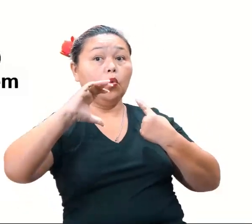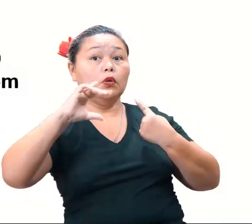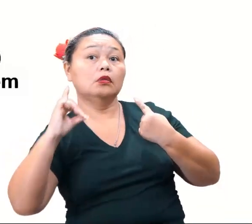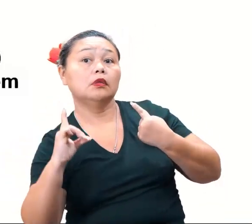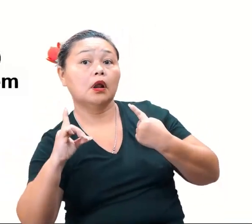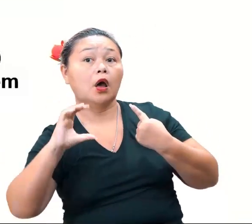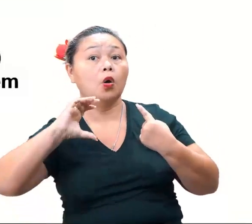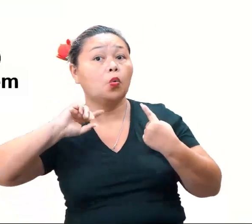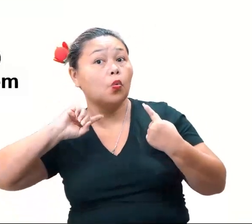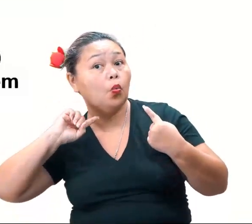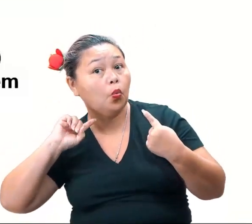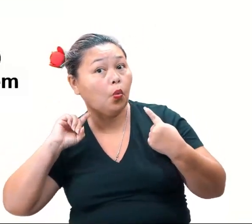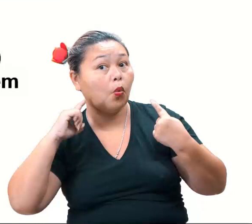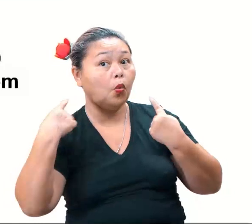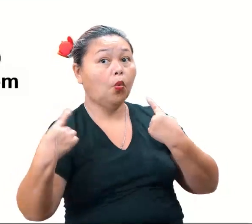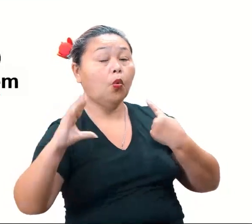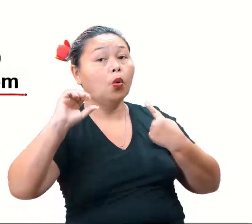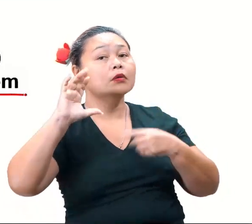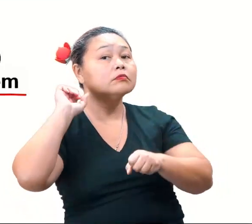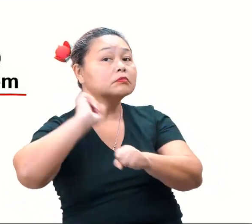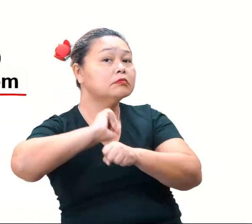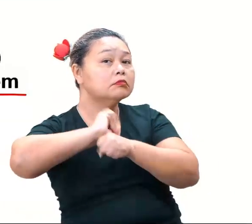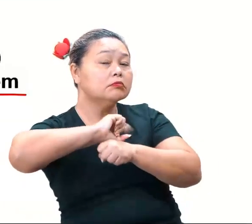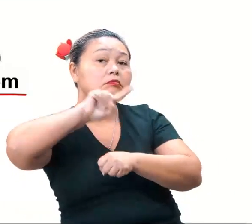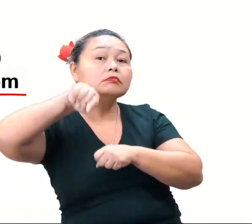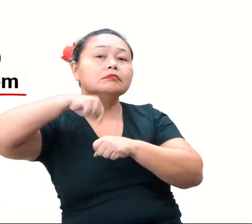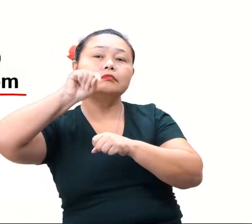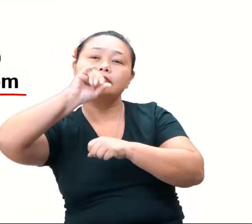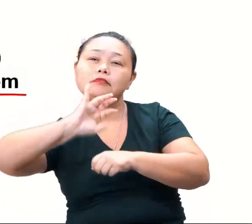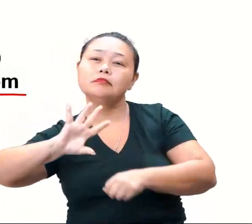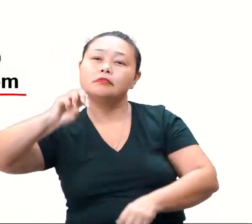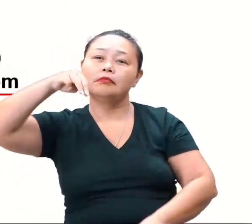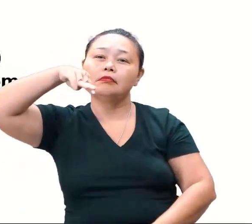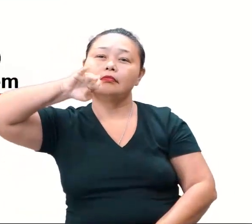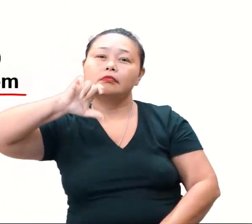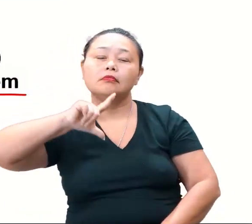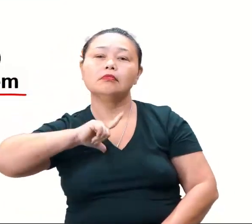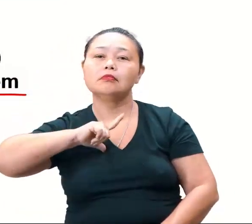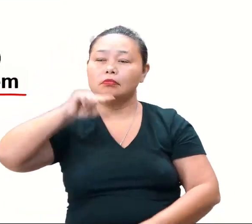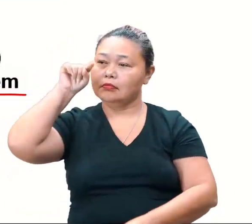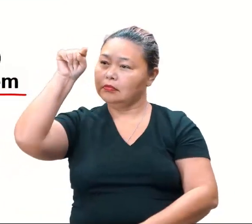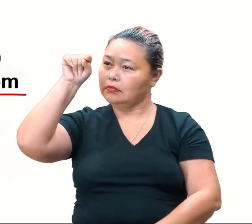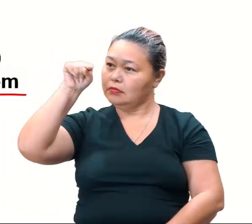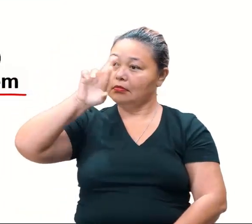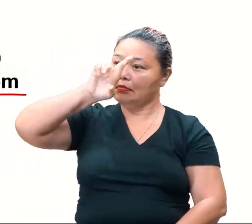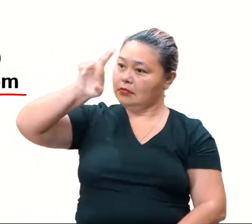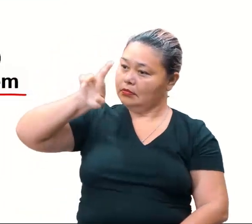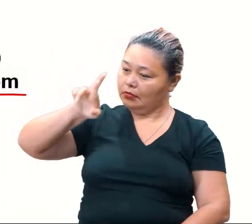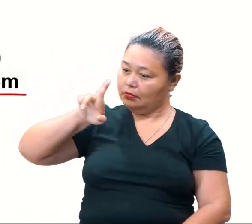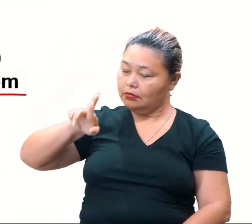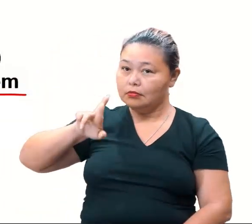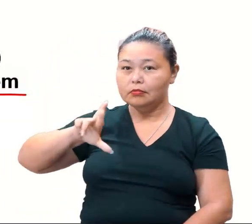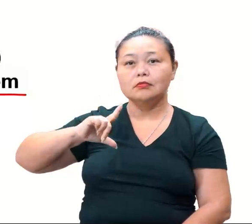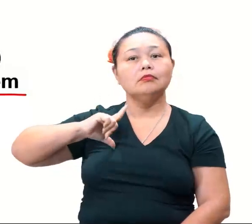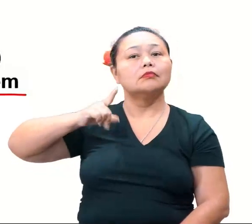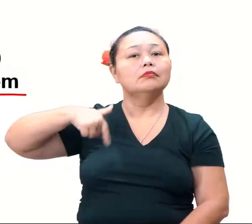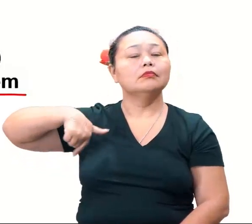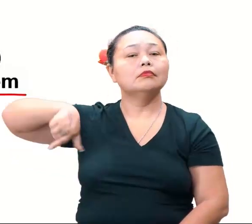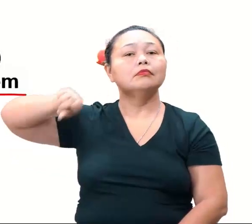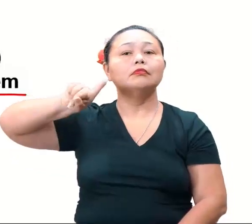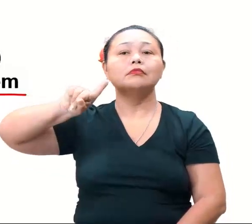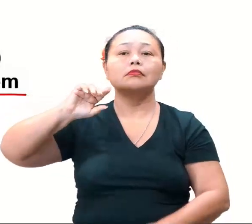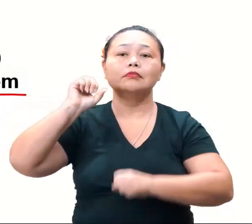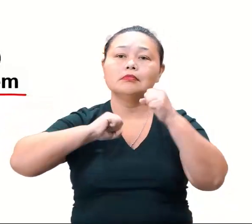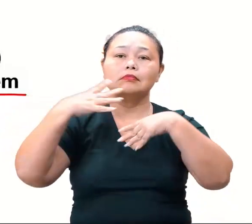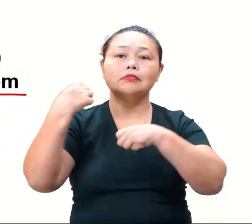esperando as flechadas, né? E a minha imagem vão ser os resultados. resultados que saem lá na máquina de